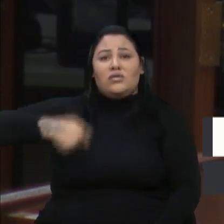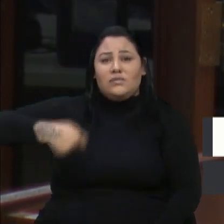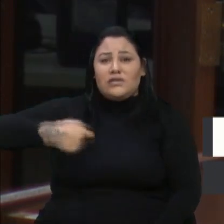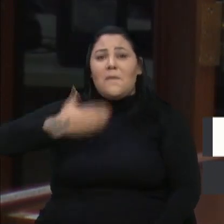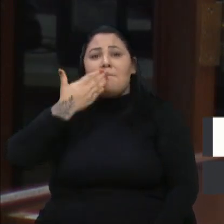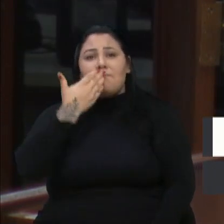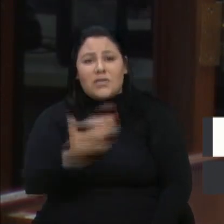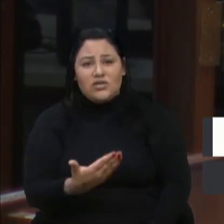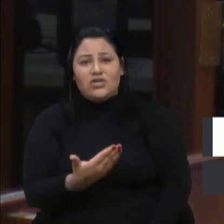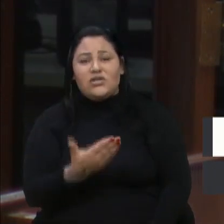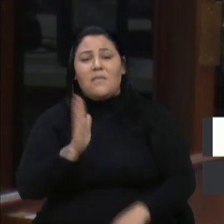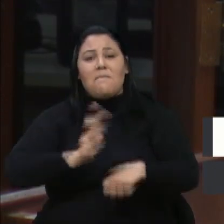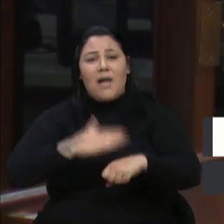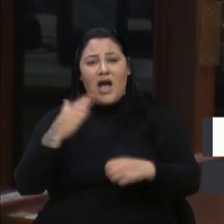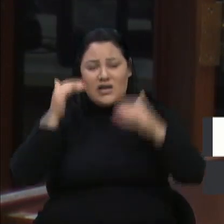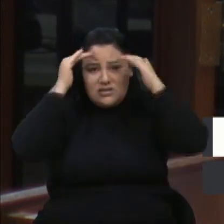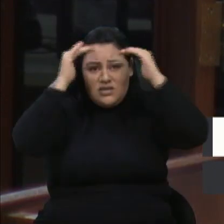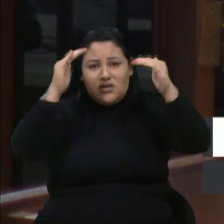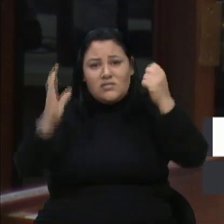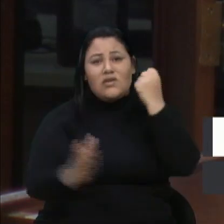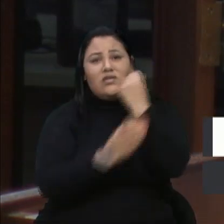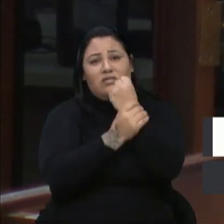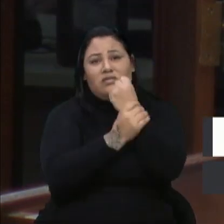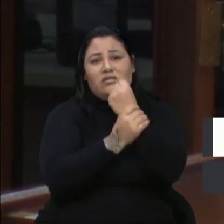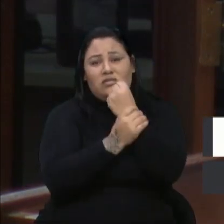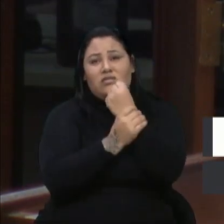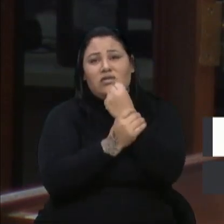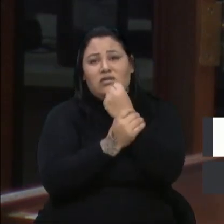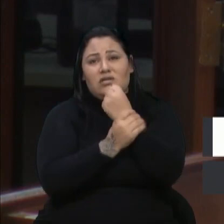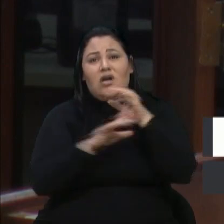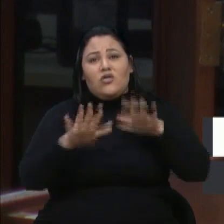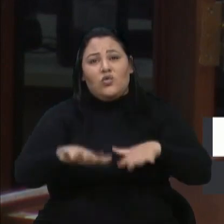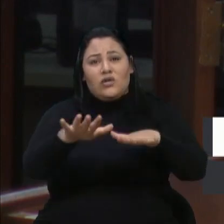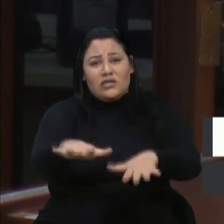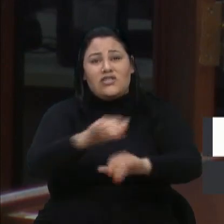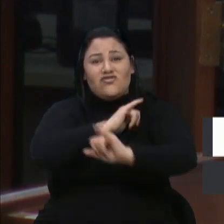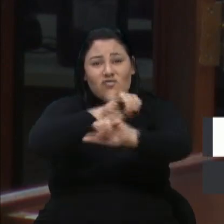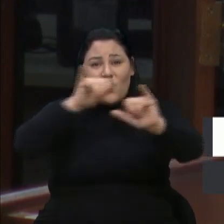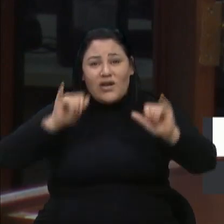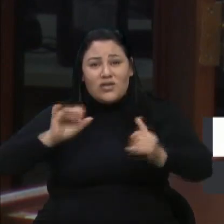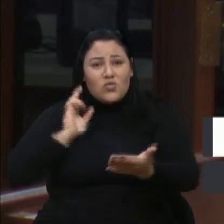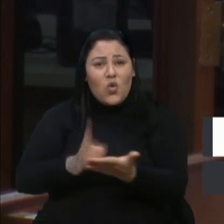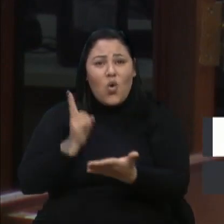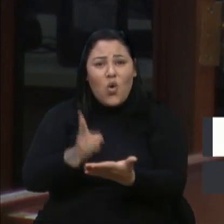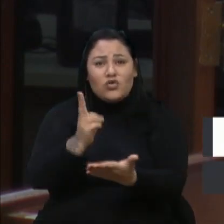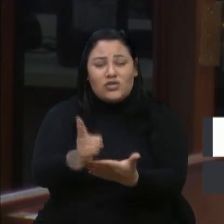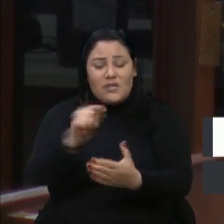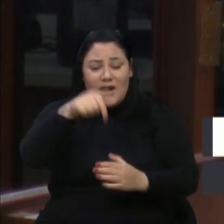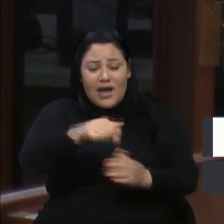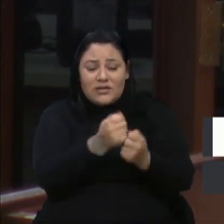pedir mais educação no trânsito e campanhas permanentes para que esse tipo de